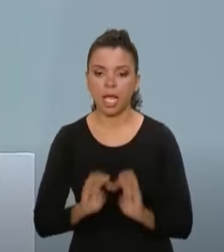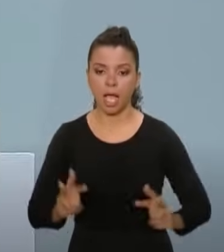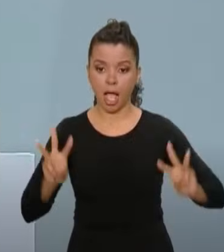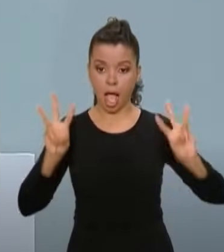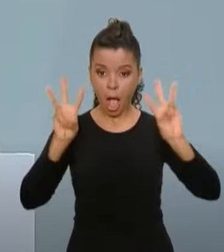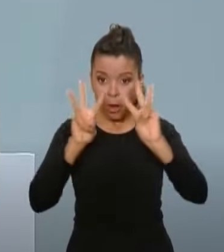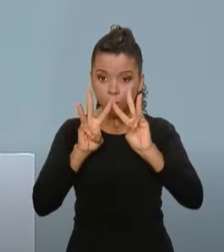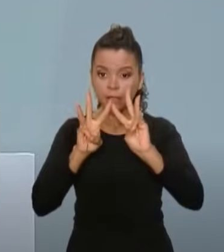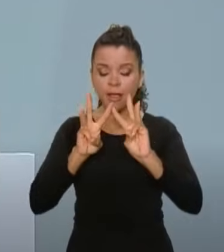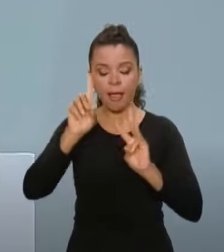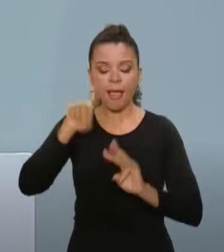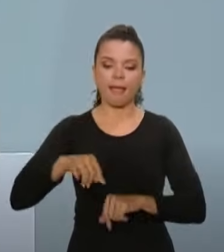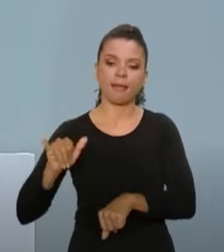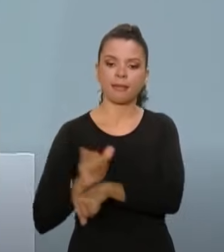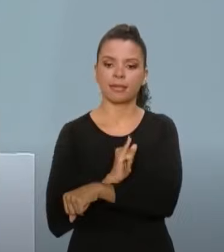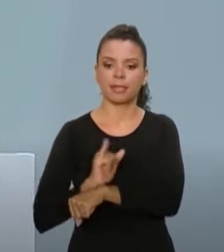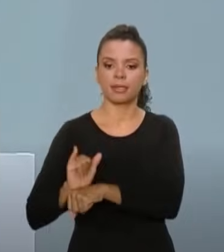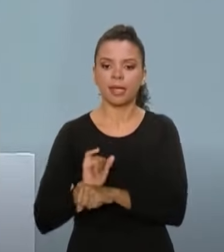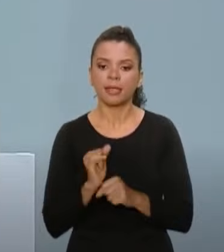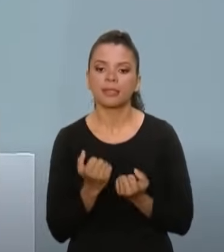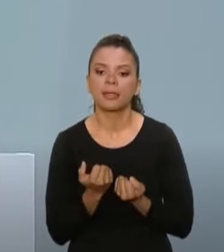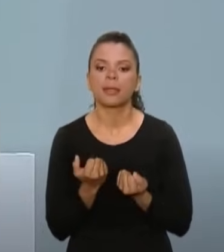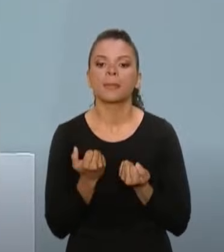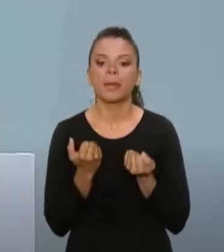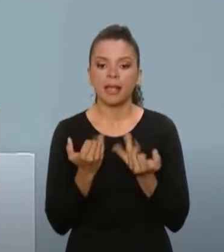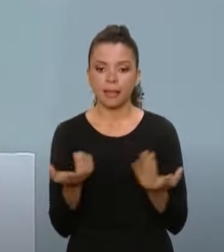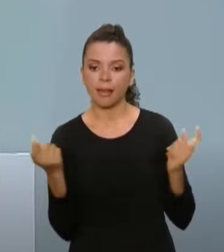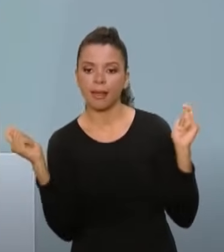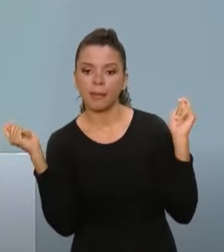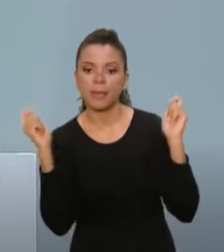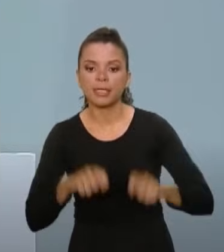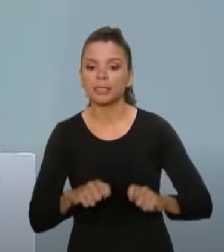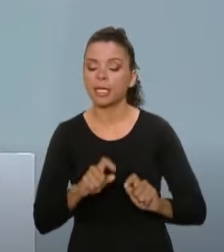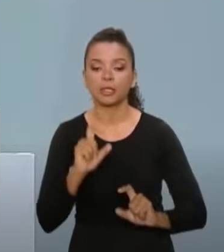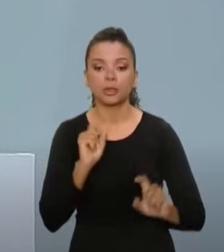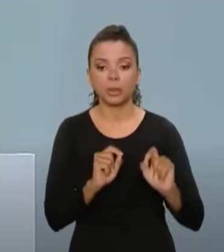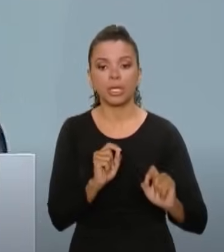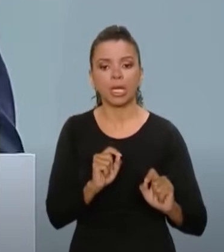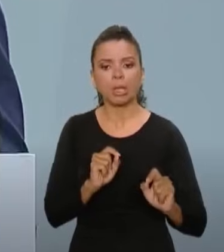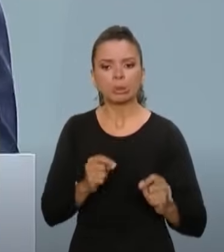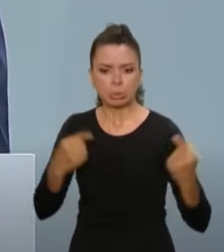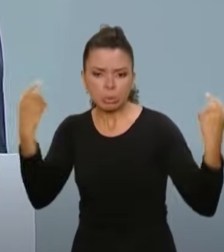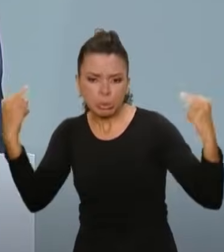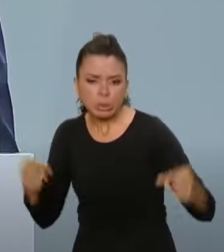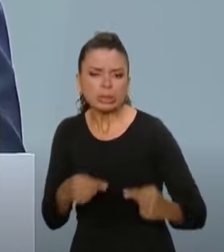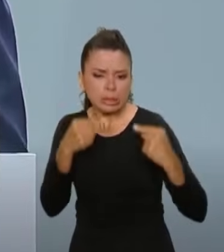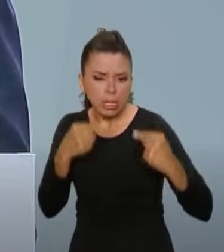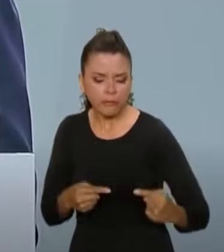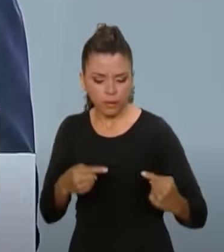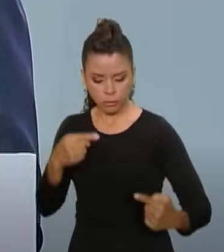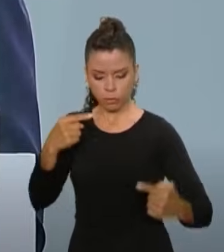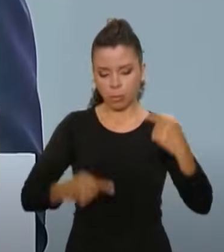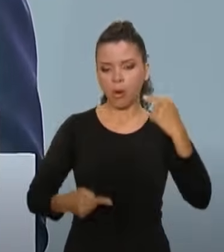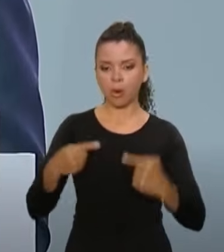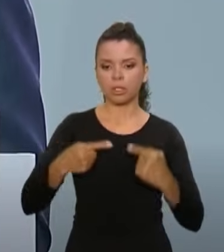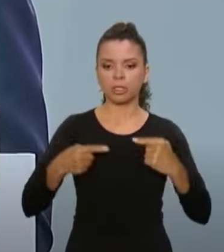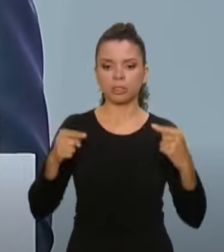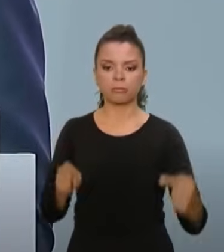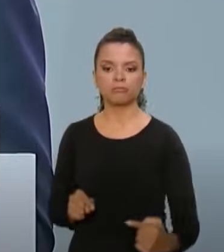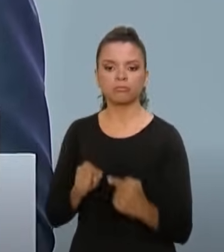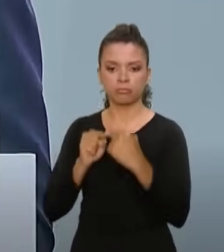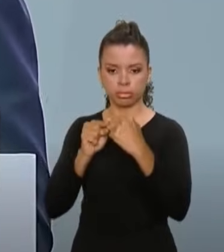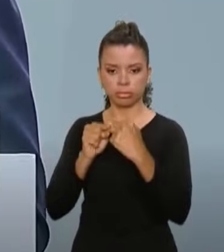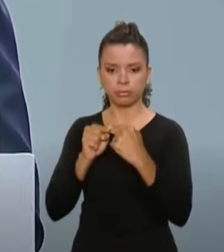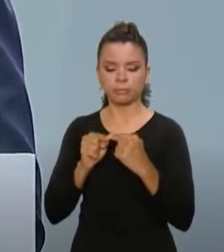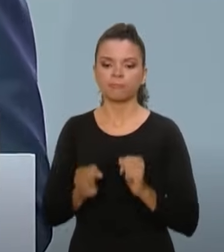forma de dar a esse desafio a estatura política que ele merece. Na terceira parte,